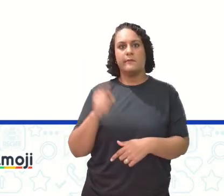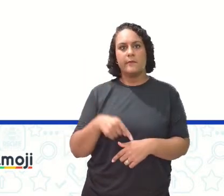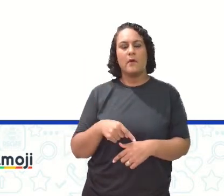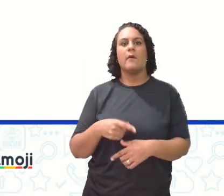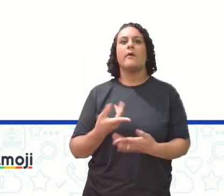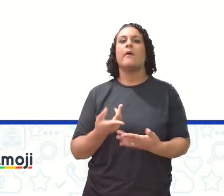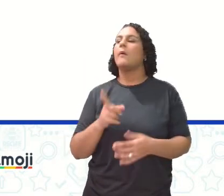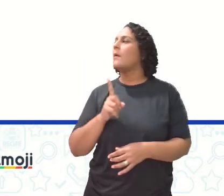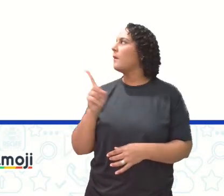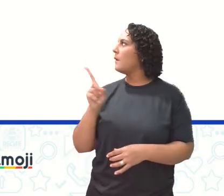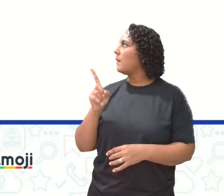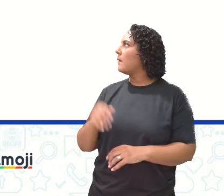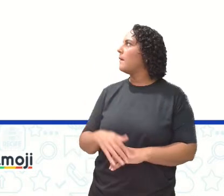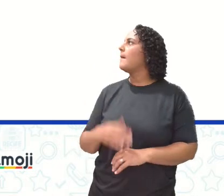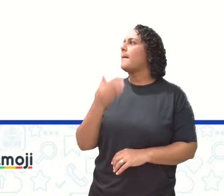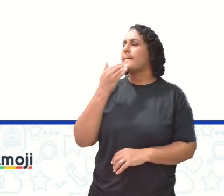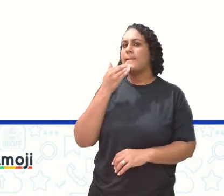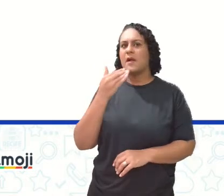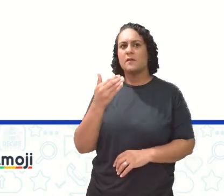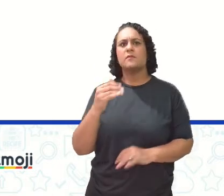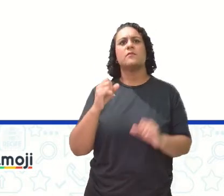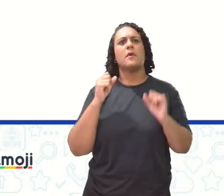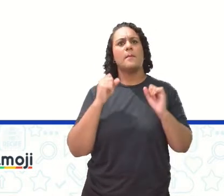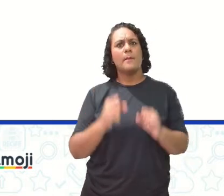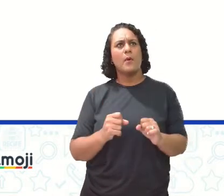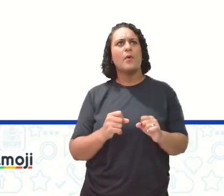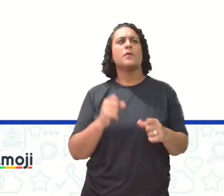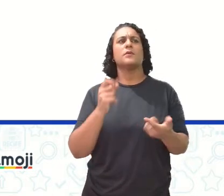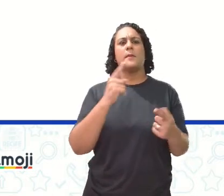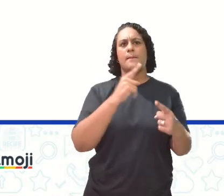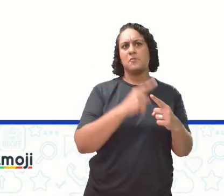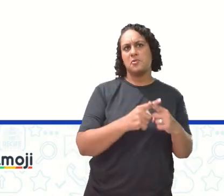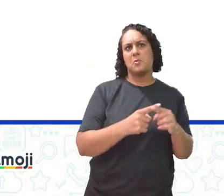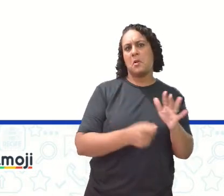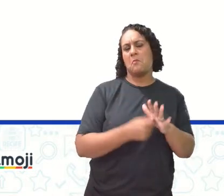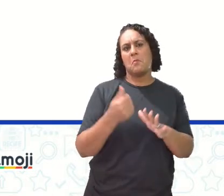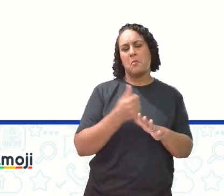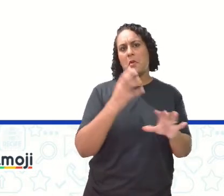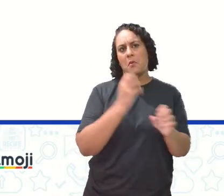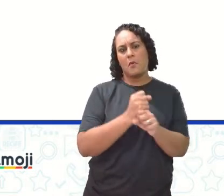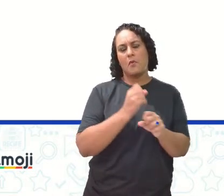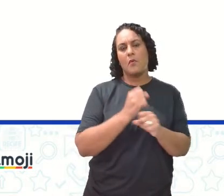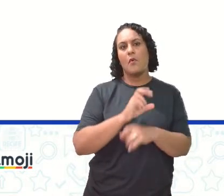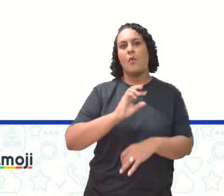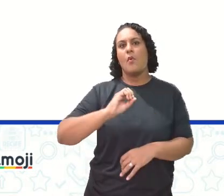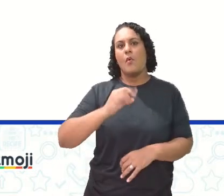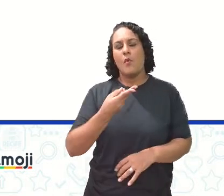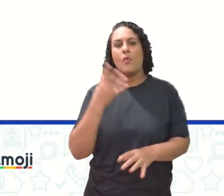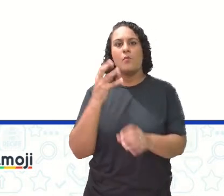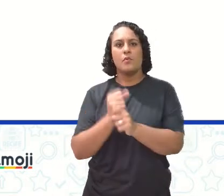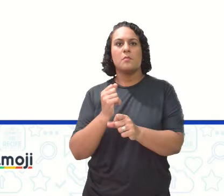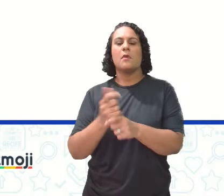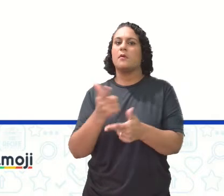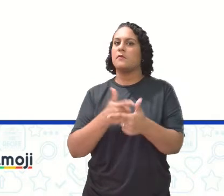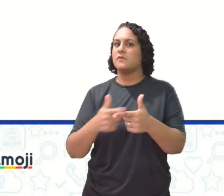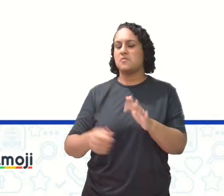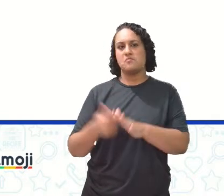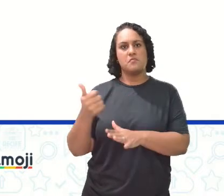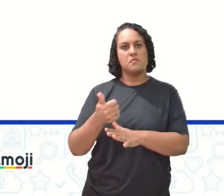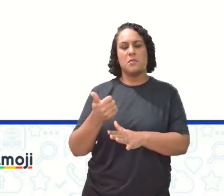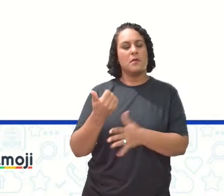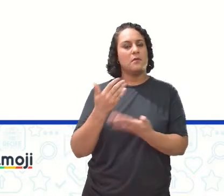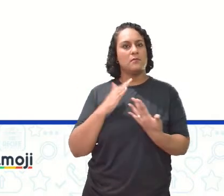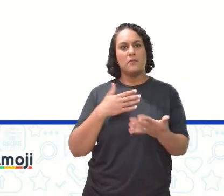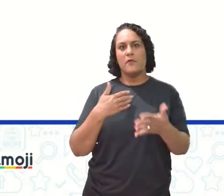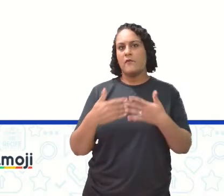na mesma ordem de preferência. Então, você pode ou multiplicar primeiro ou dividir primeiro, tanto faz, certo?